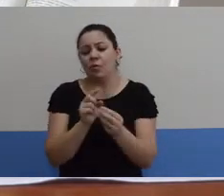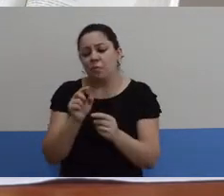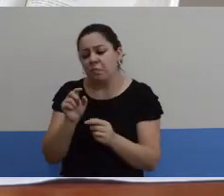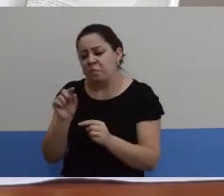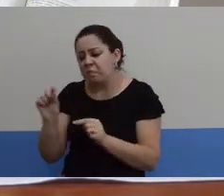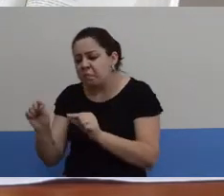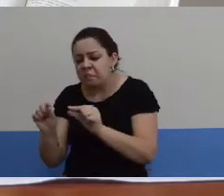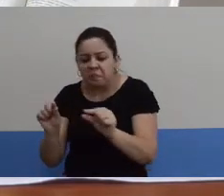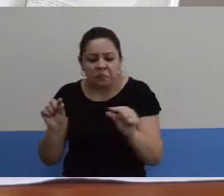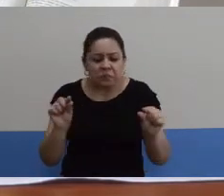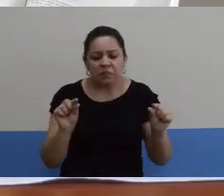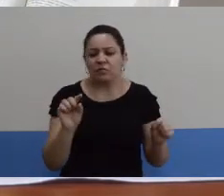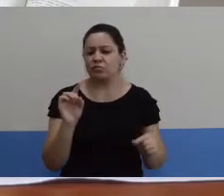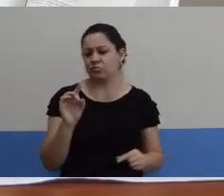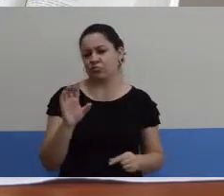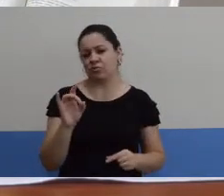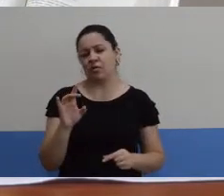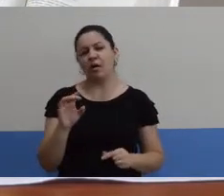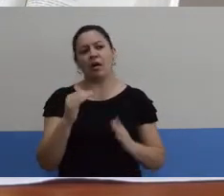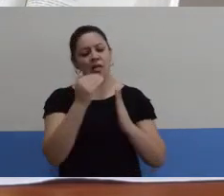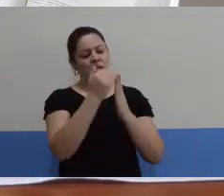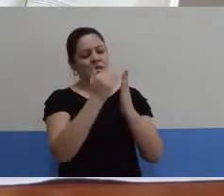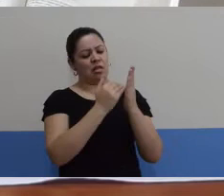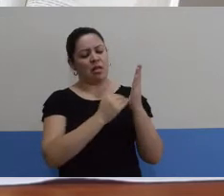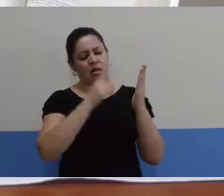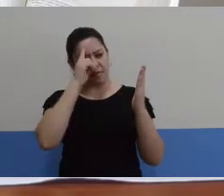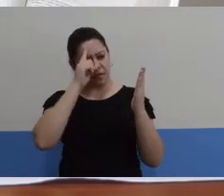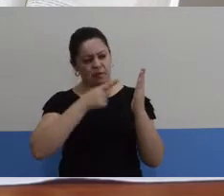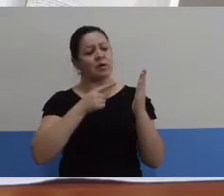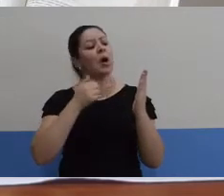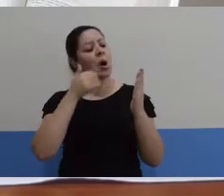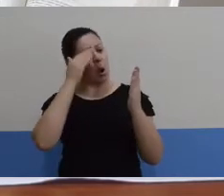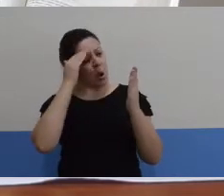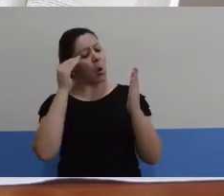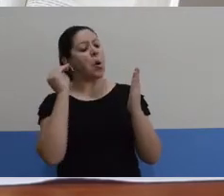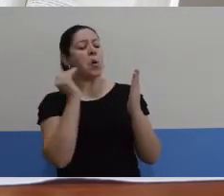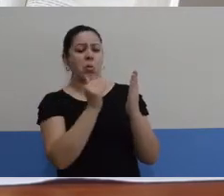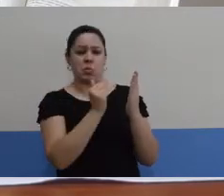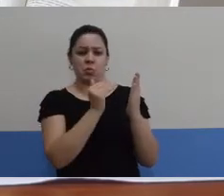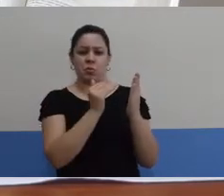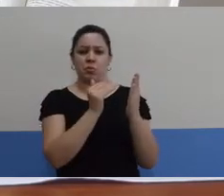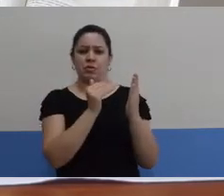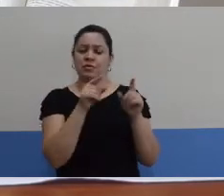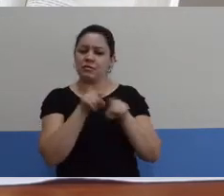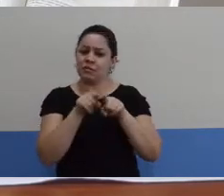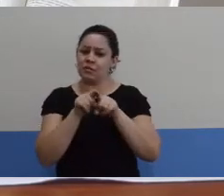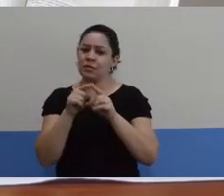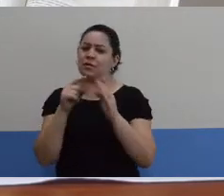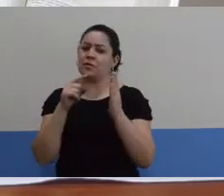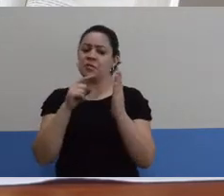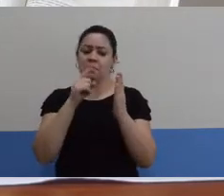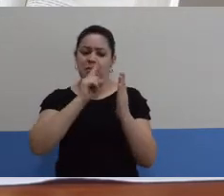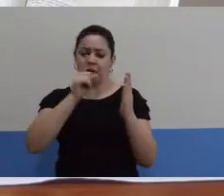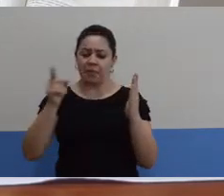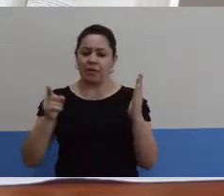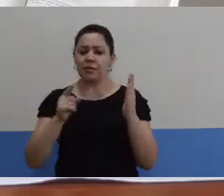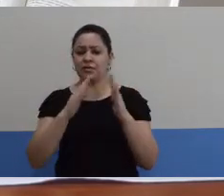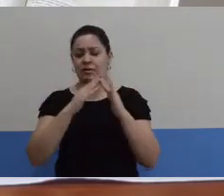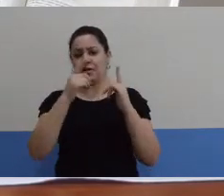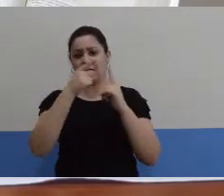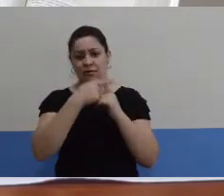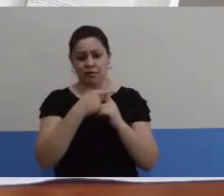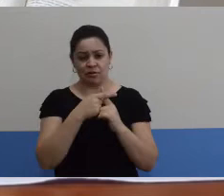cumprindo os mandamentos da lei de Deus e também os mandamentos da igreja. Lembra naquela história do